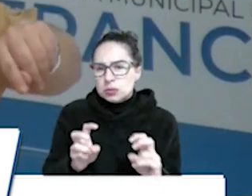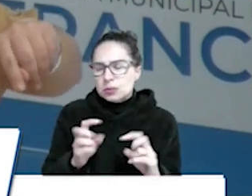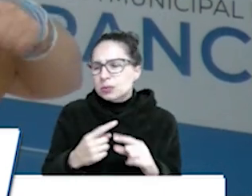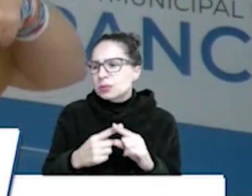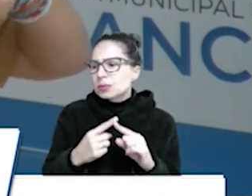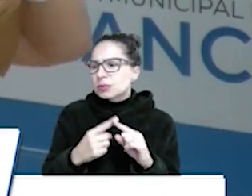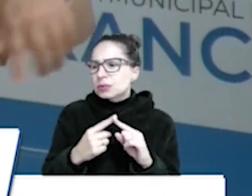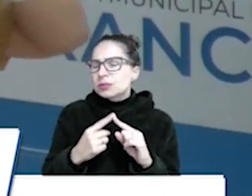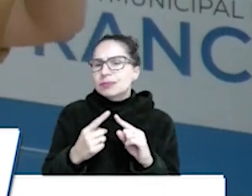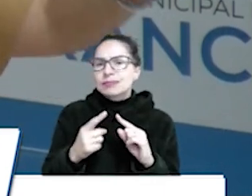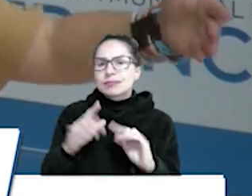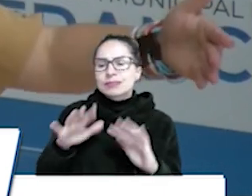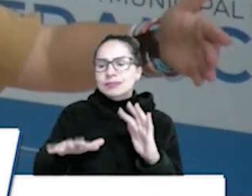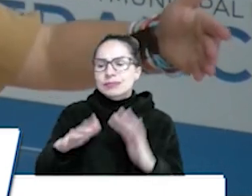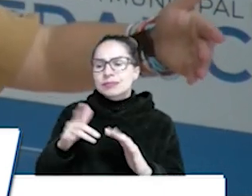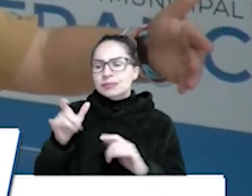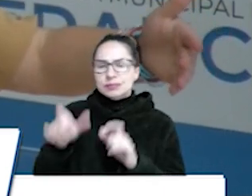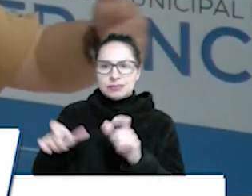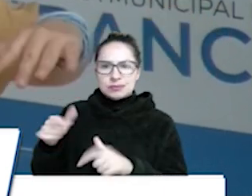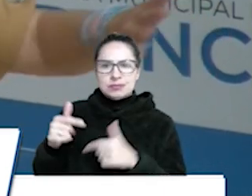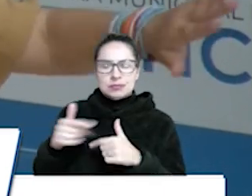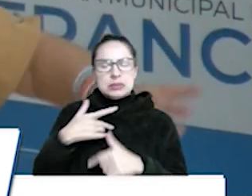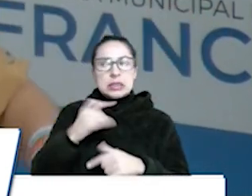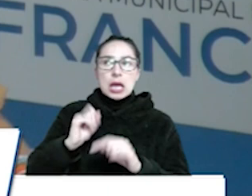servidores falaram, eles reclamam,